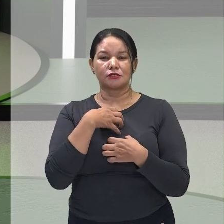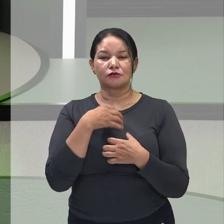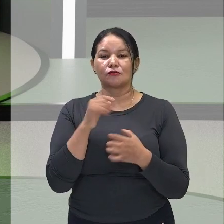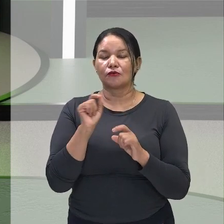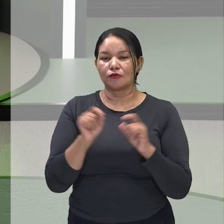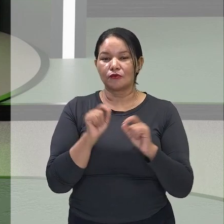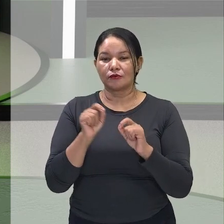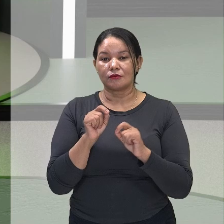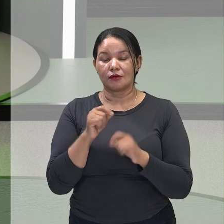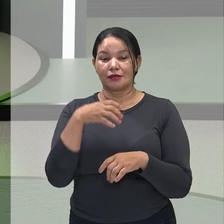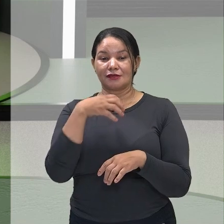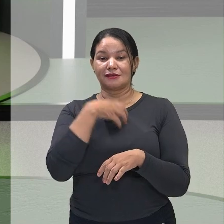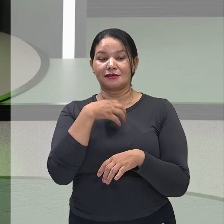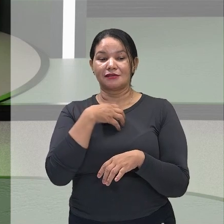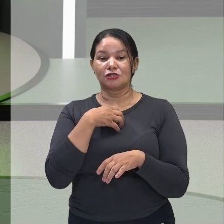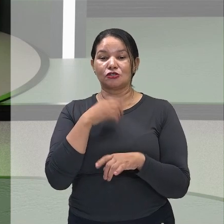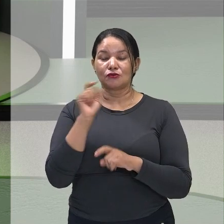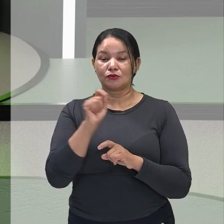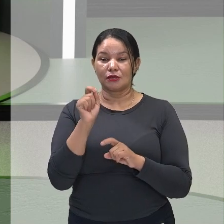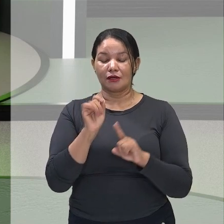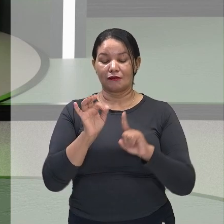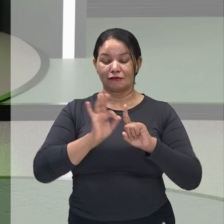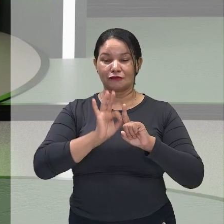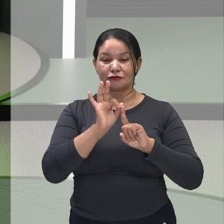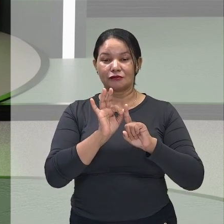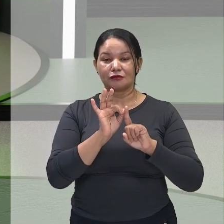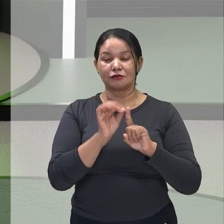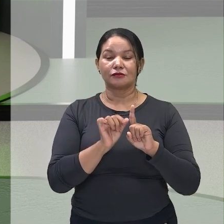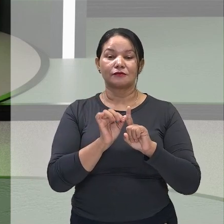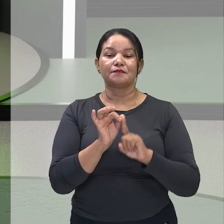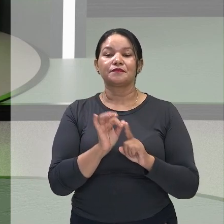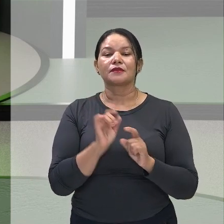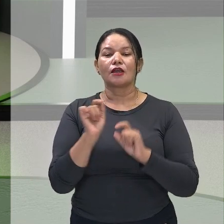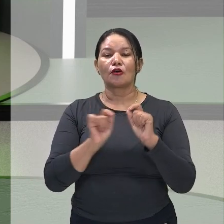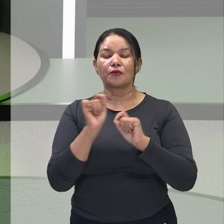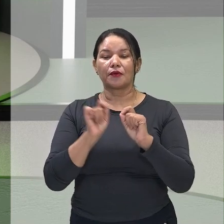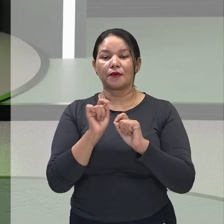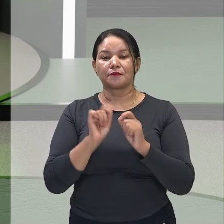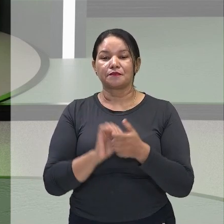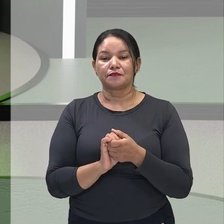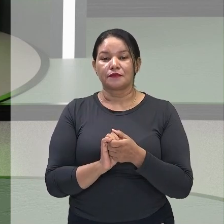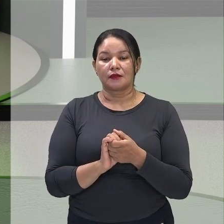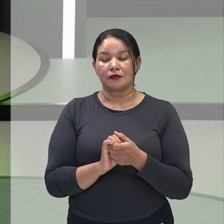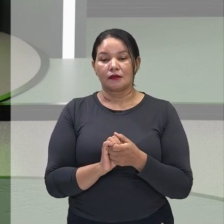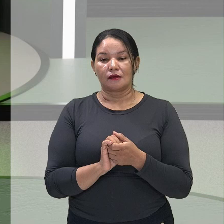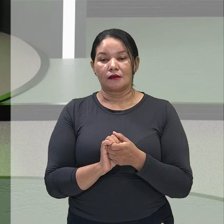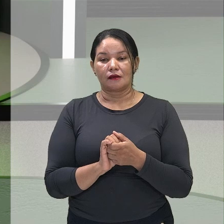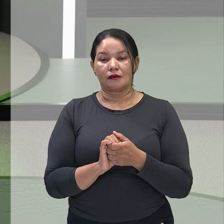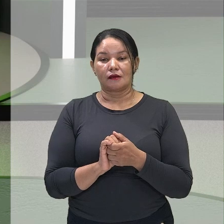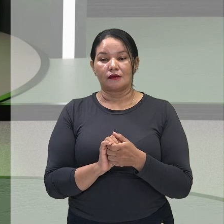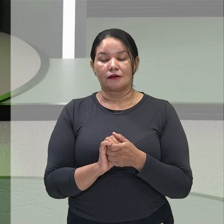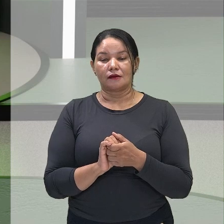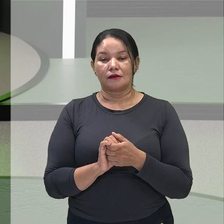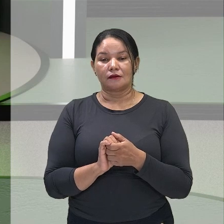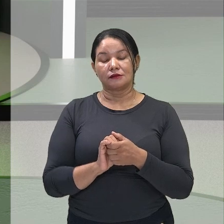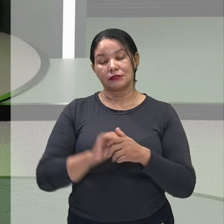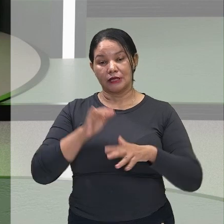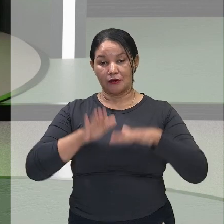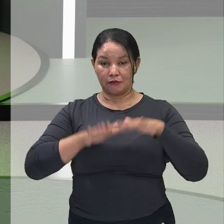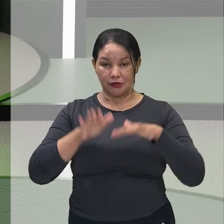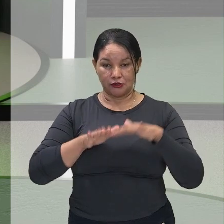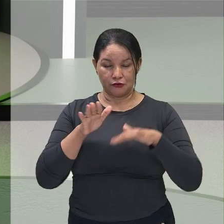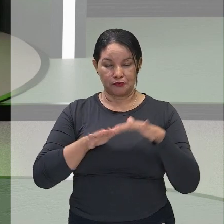tem uma sensação térmica. A sensação térmica é uma medida subjetiva que leva em